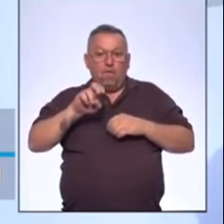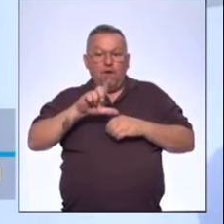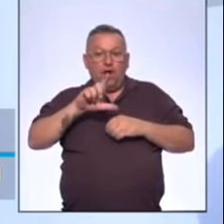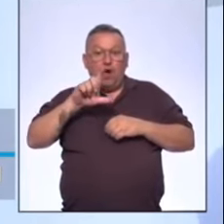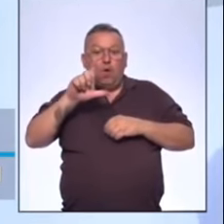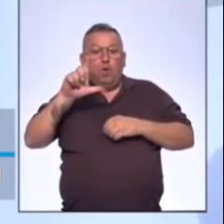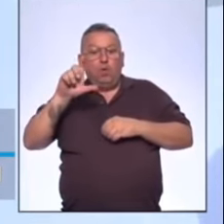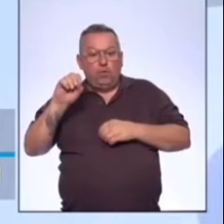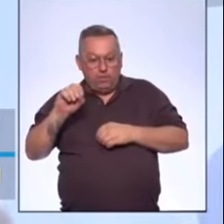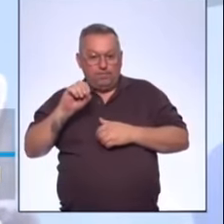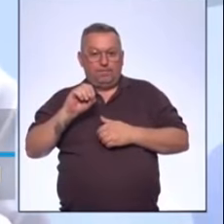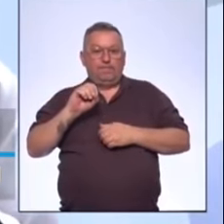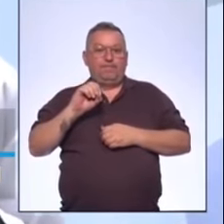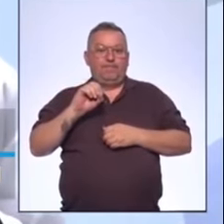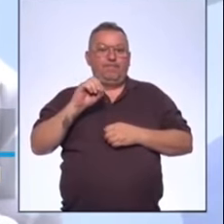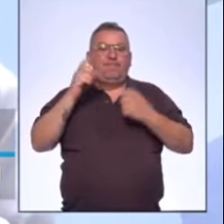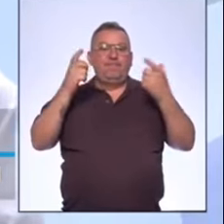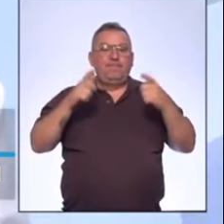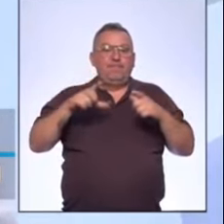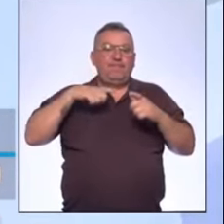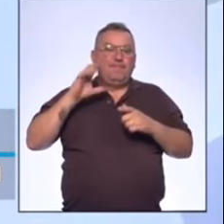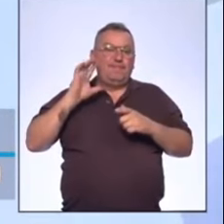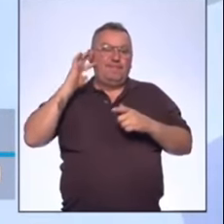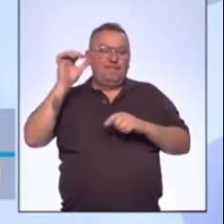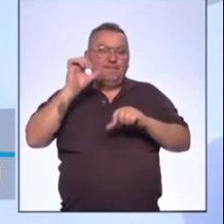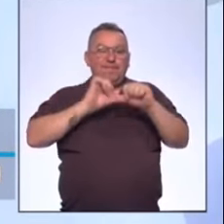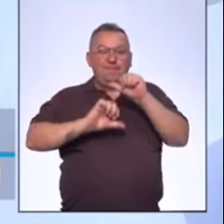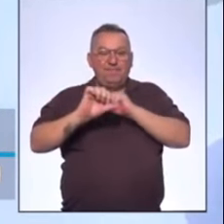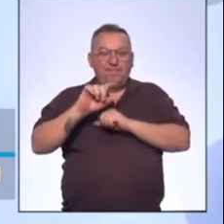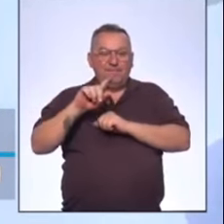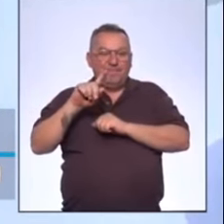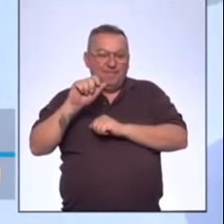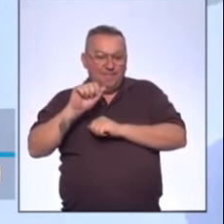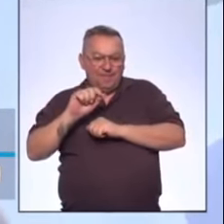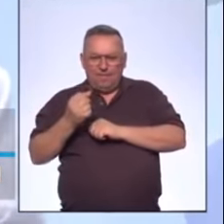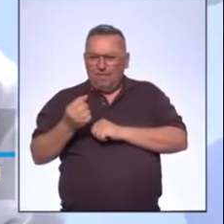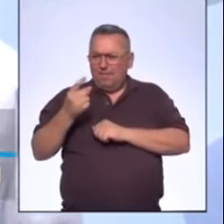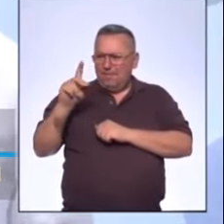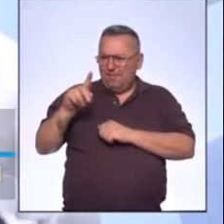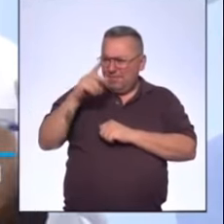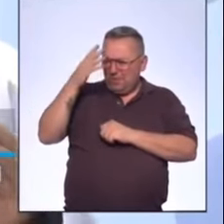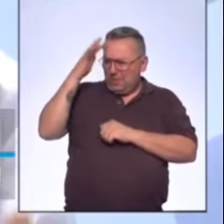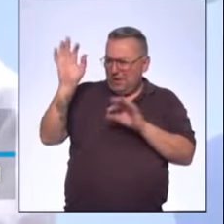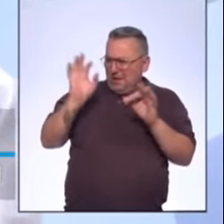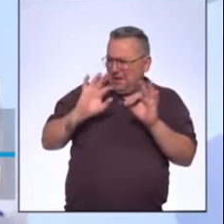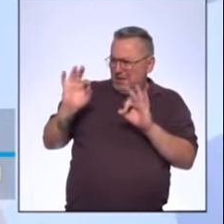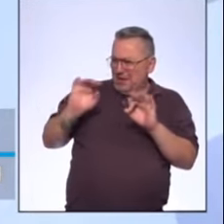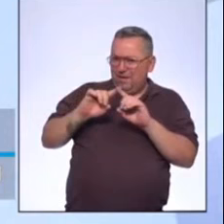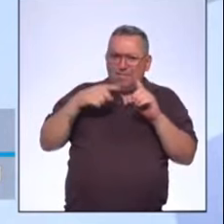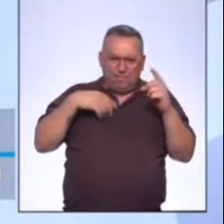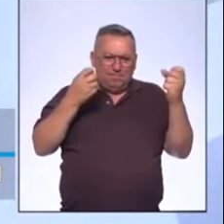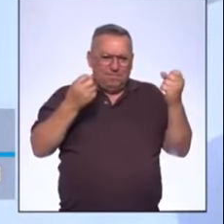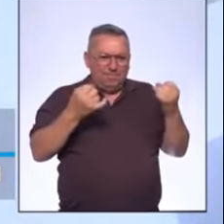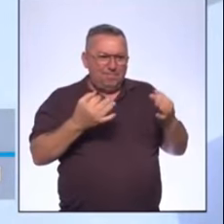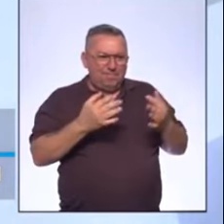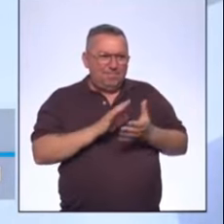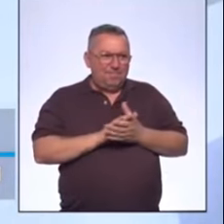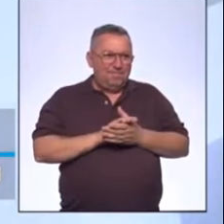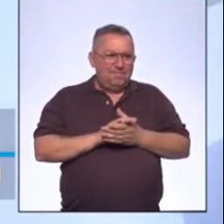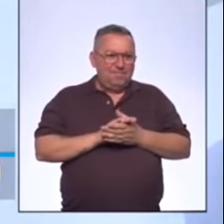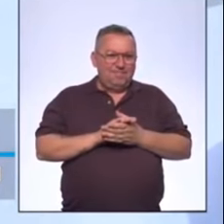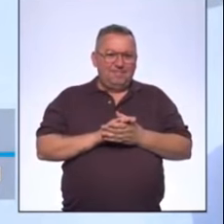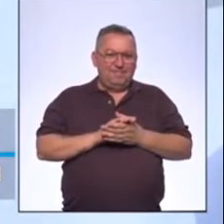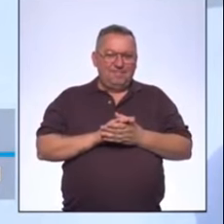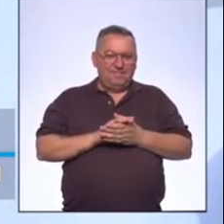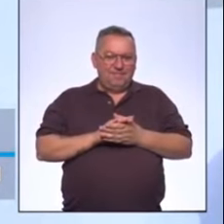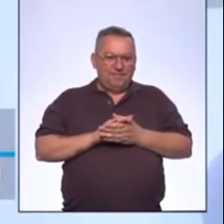O alvéolo é onde ocorre a troca gasosa. Nossa, professor, não estou entendendo nada, mas eu vou explicar, gente, calma. Então assim,